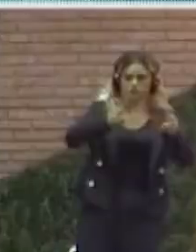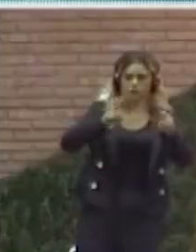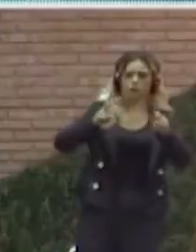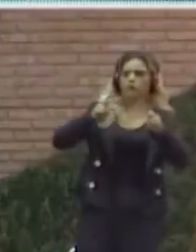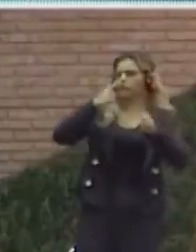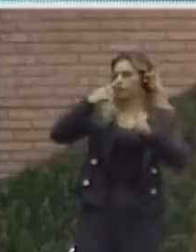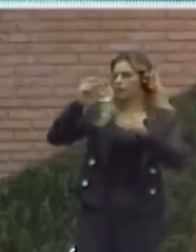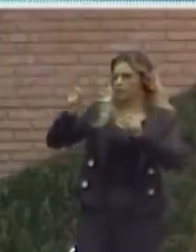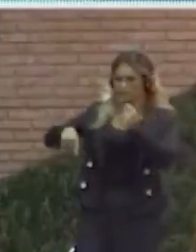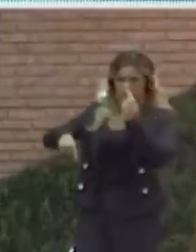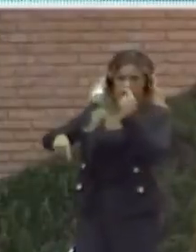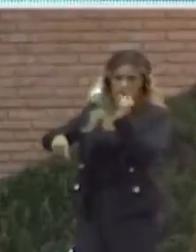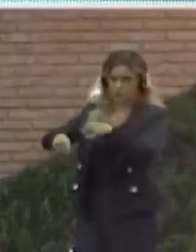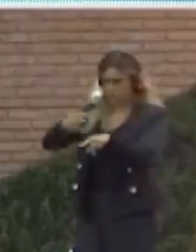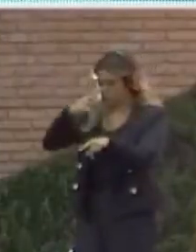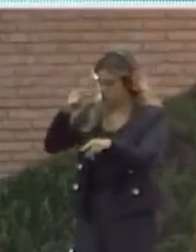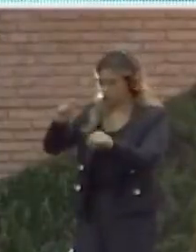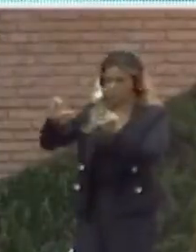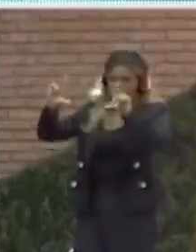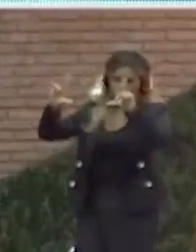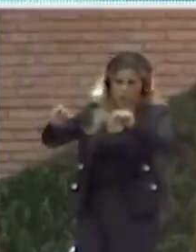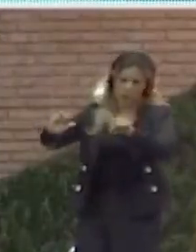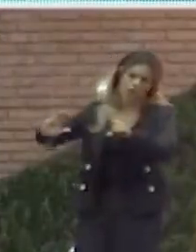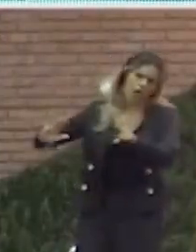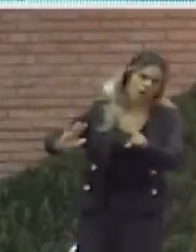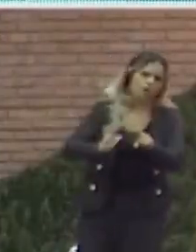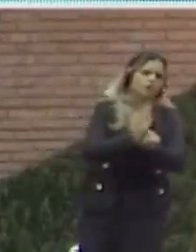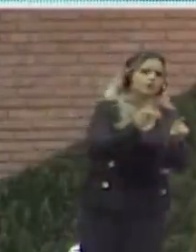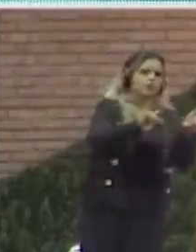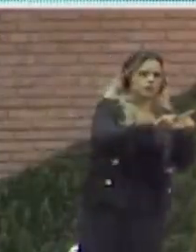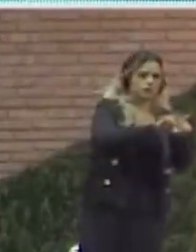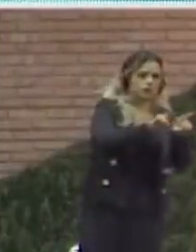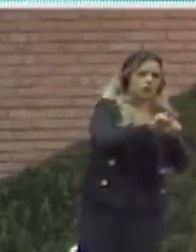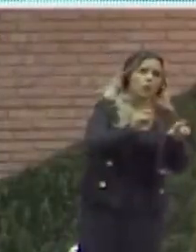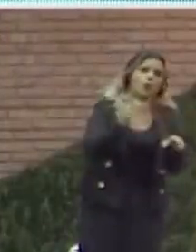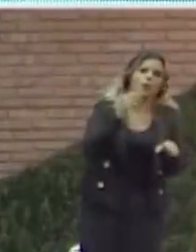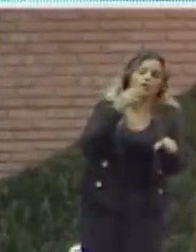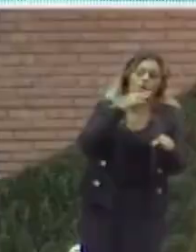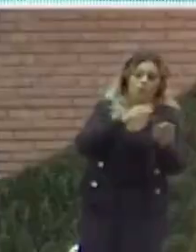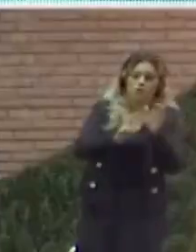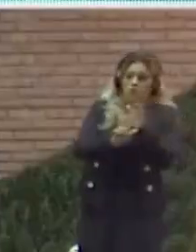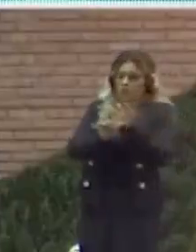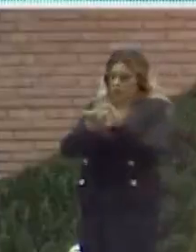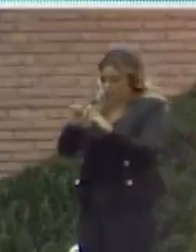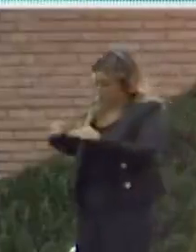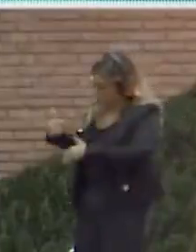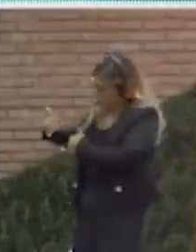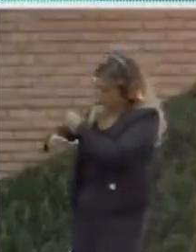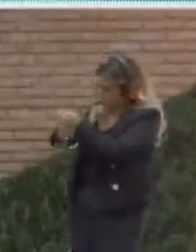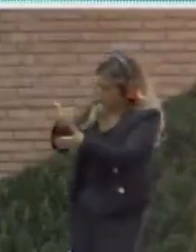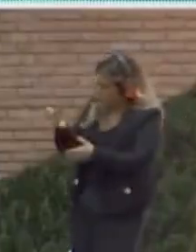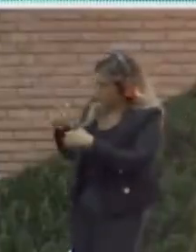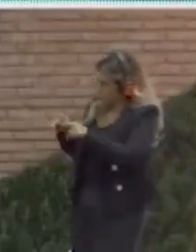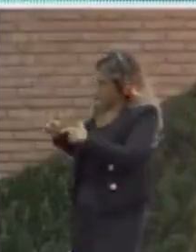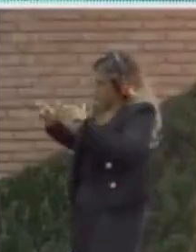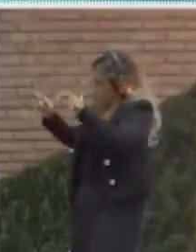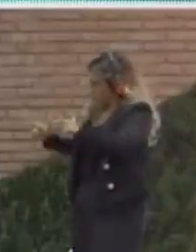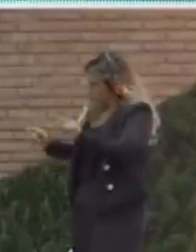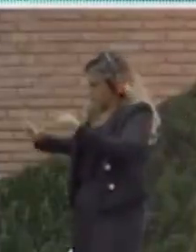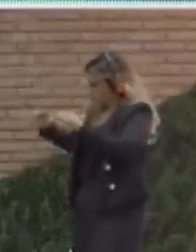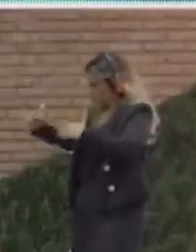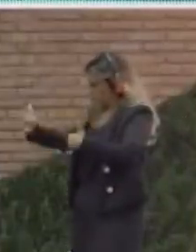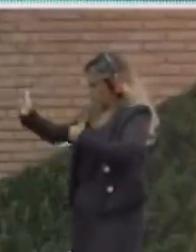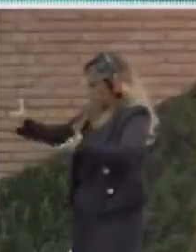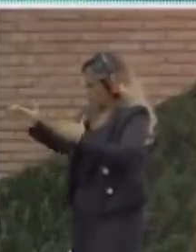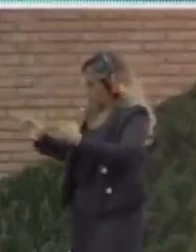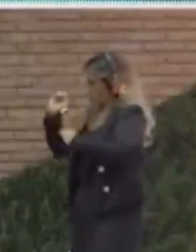obviamente isso ajuda muito com o off-site, você ter um processo mais controlado,